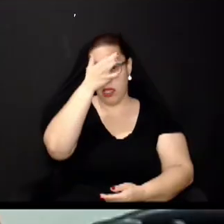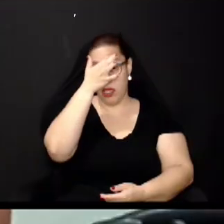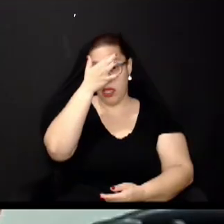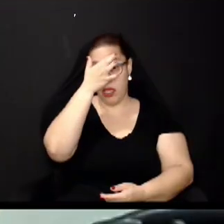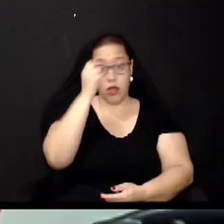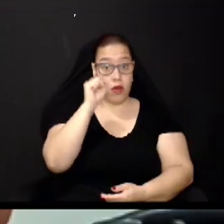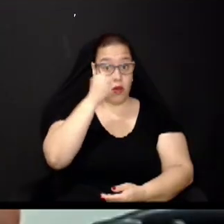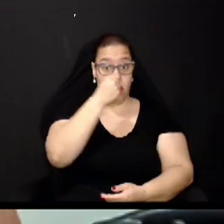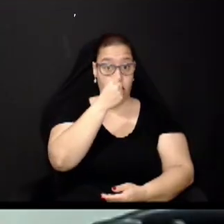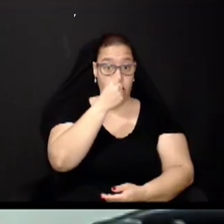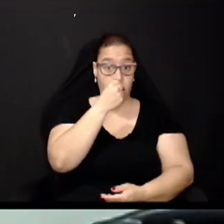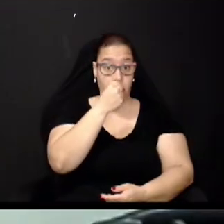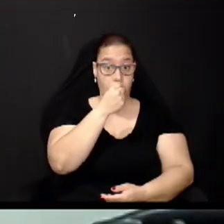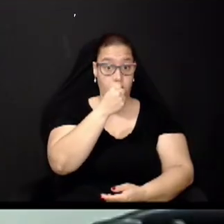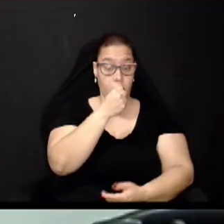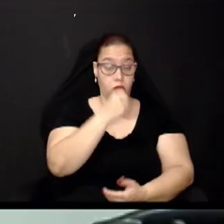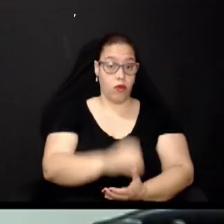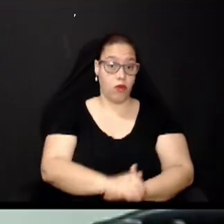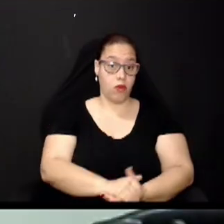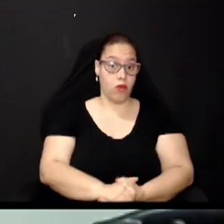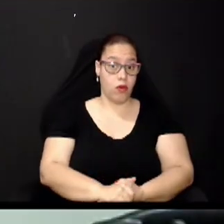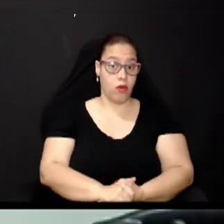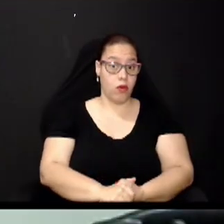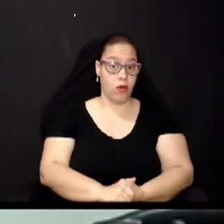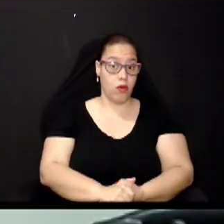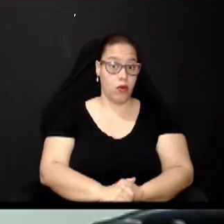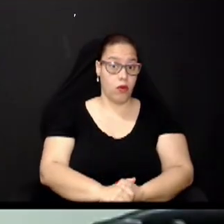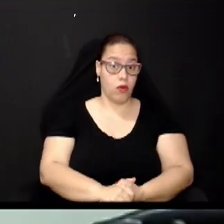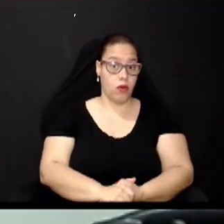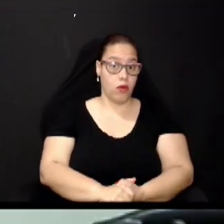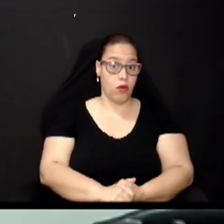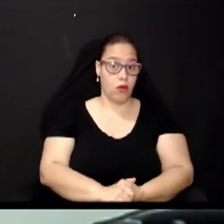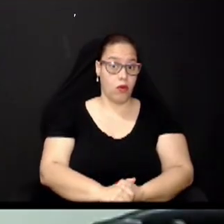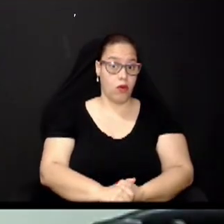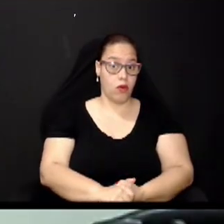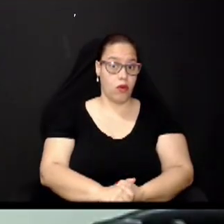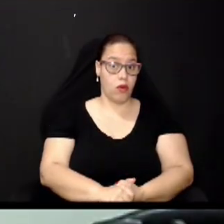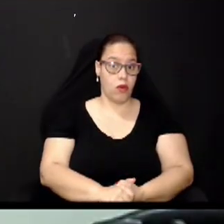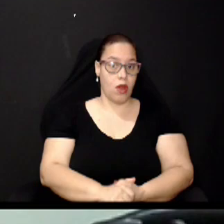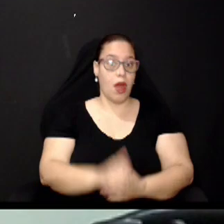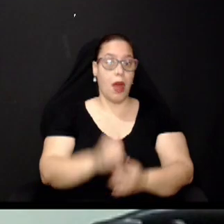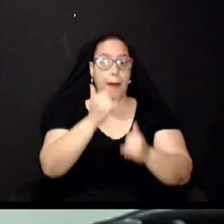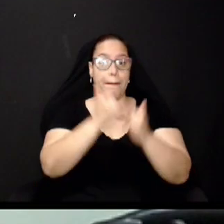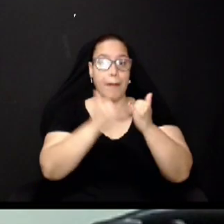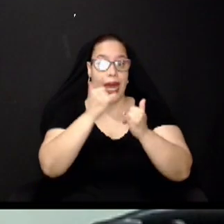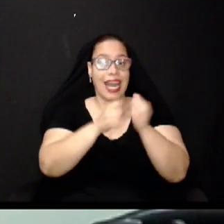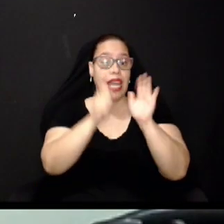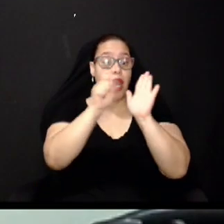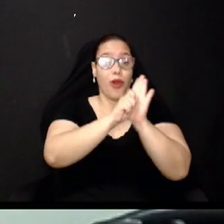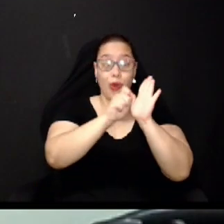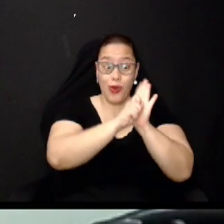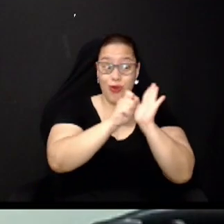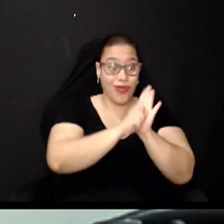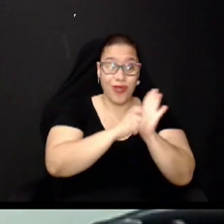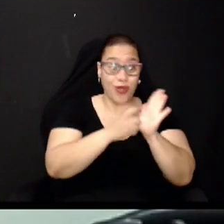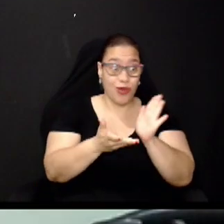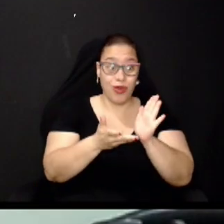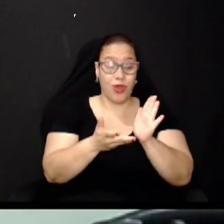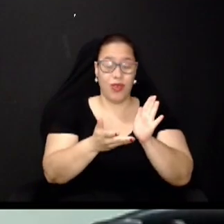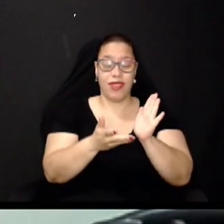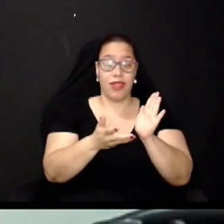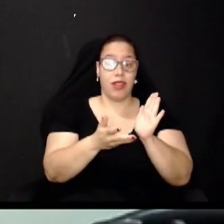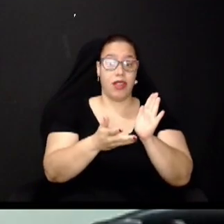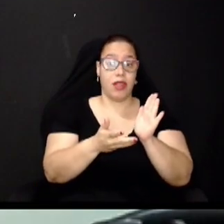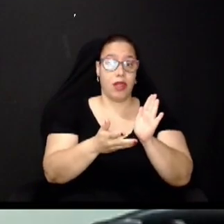compulsão de usuário de droga mesmo, né? Então a gente fala, olha, você está